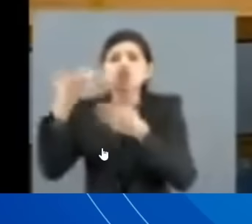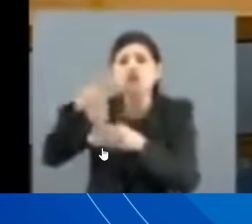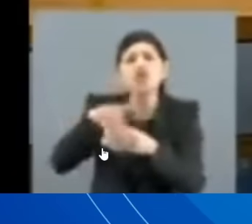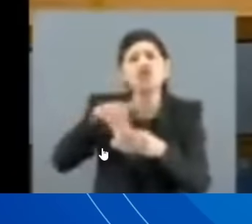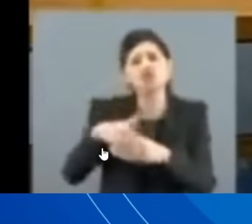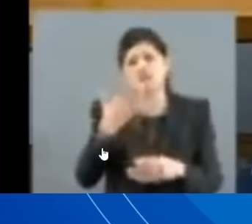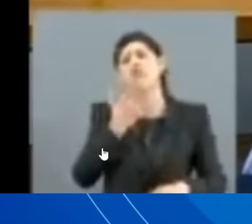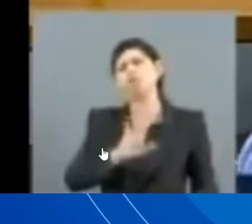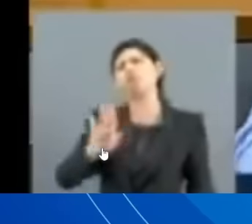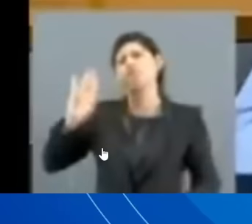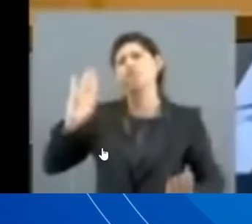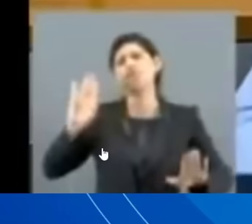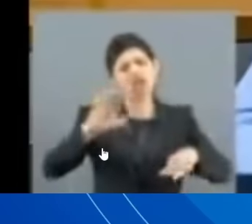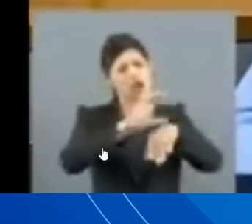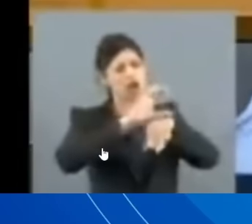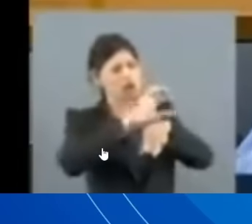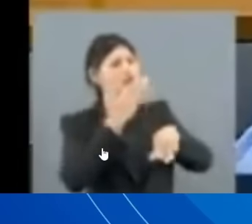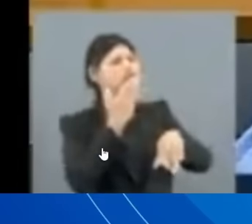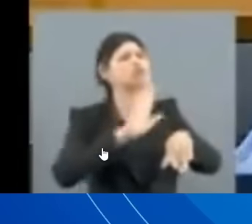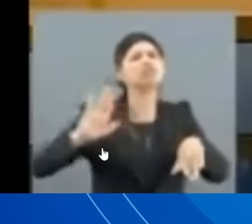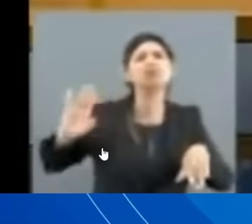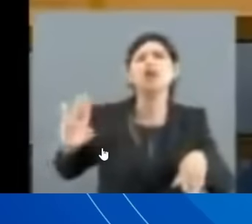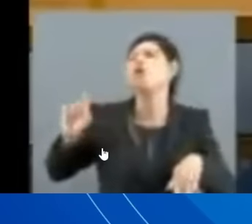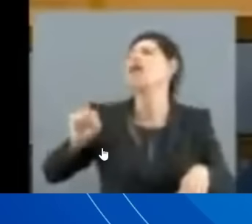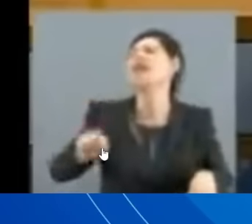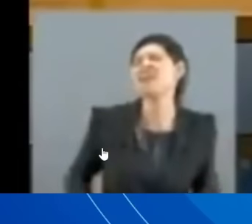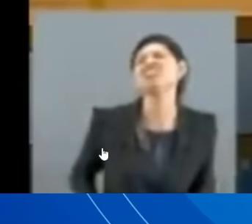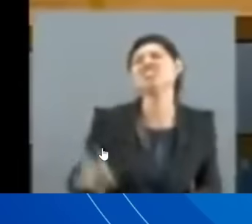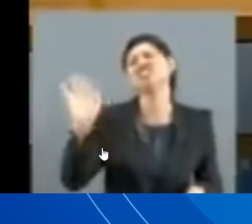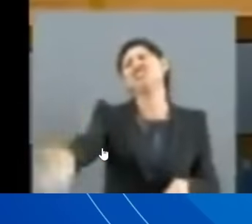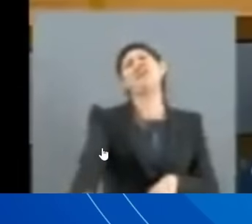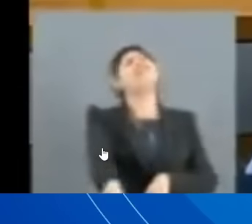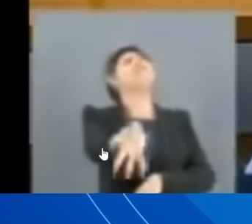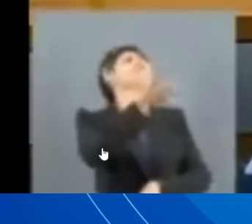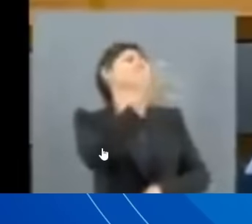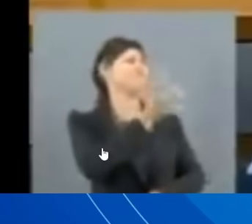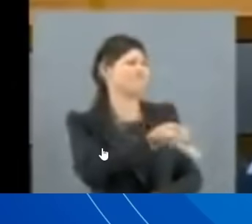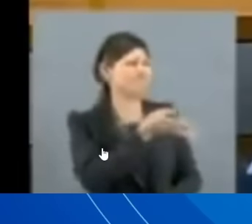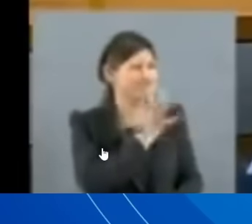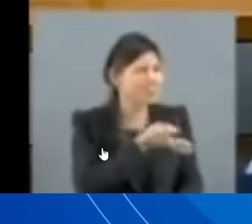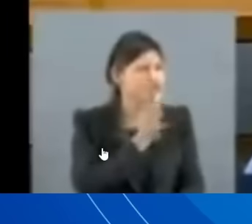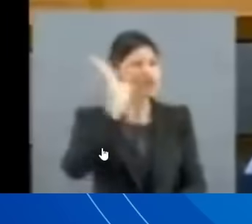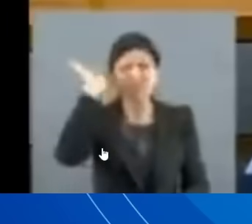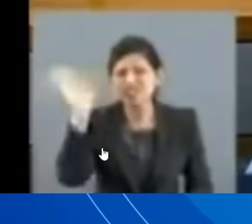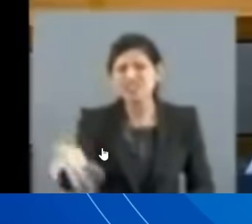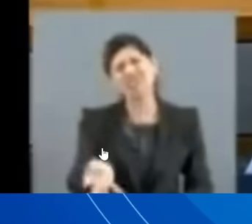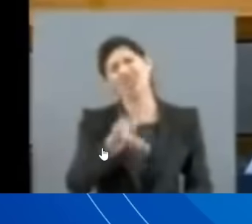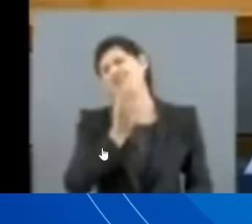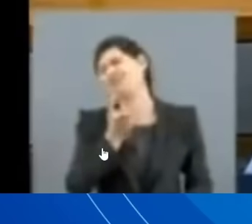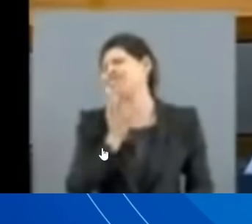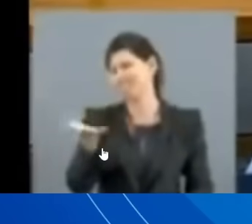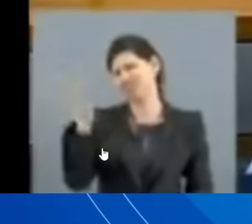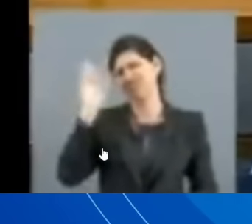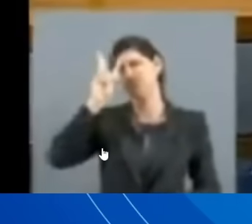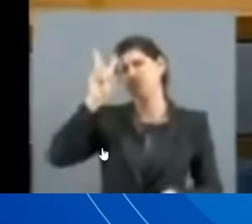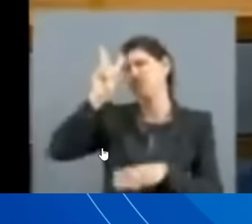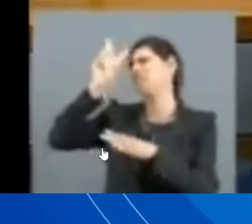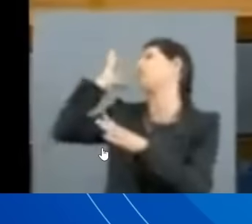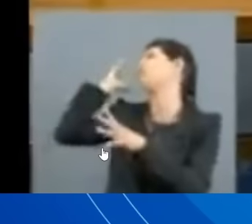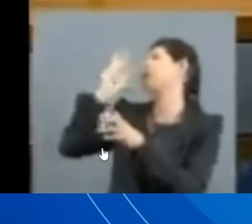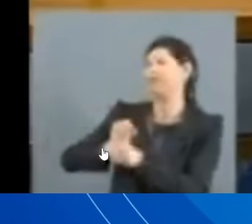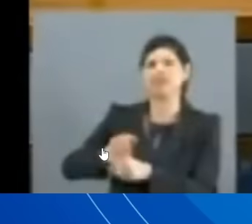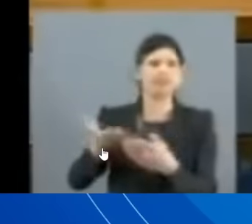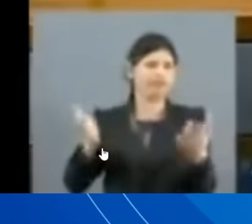cumprir quando chegar lá, serei guardião da Constituição. Eita, essa música é velha demais. Já caiu. Essa música é domínio